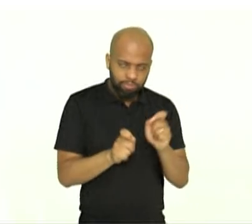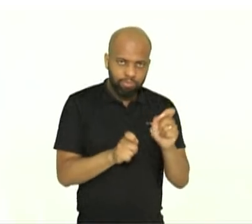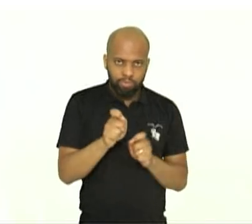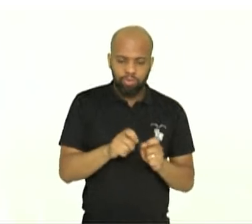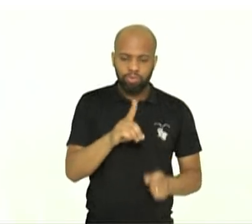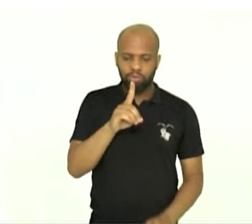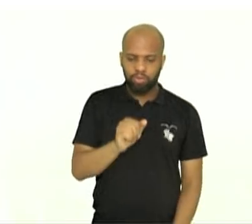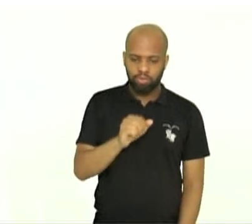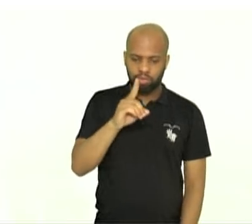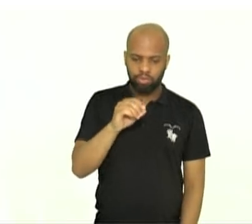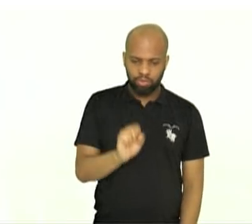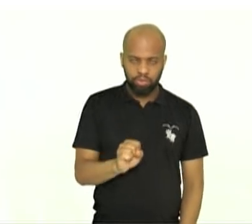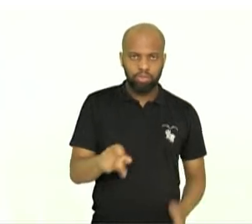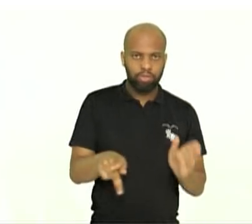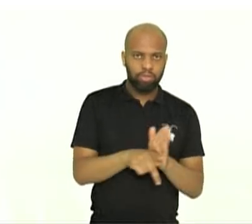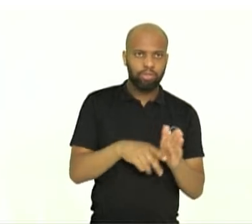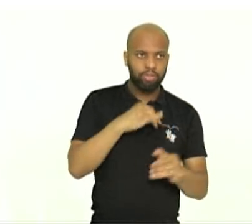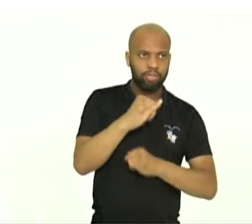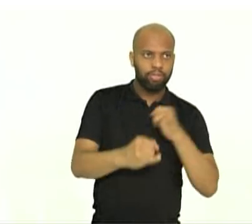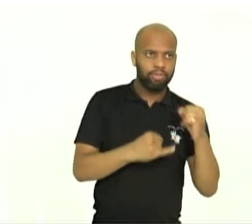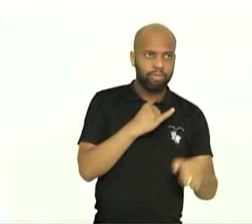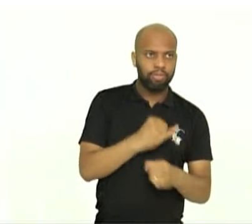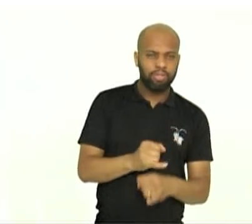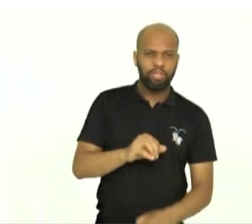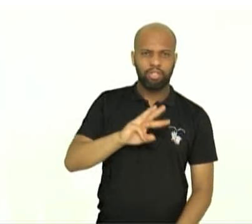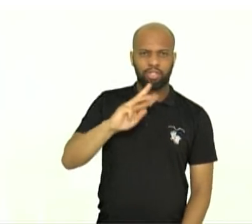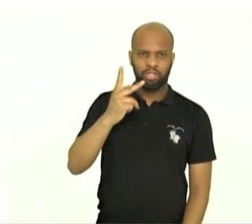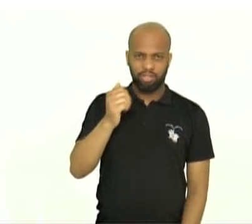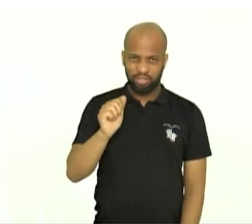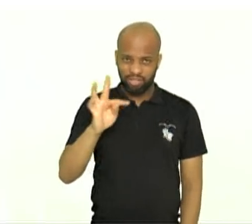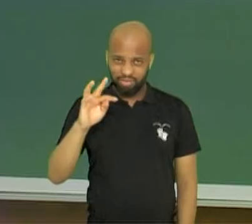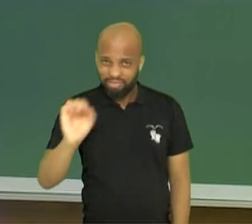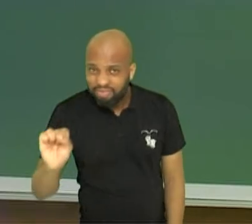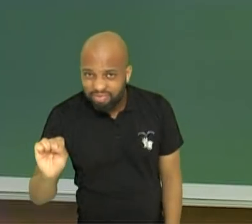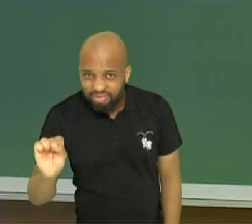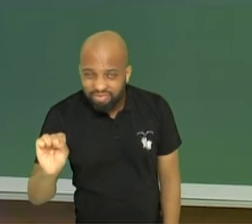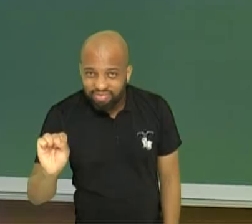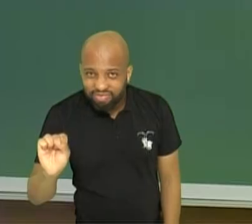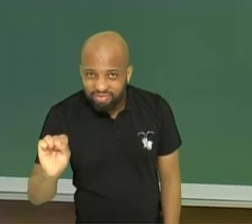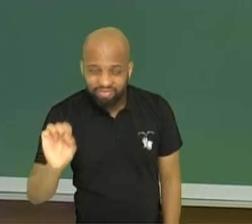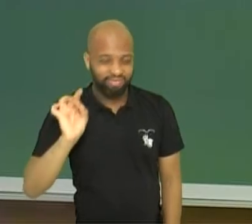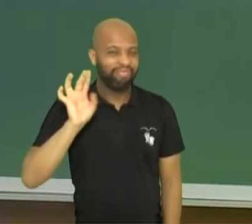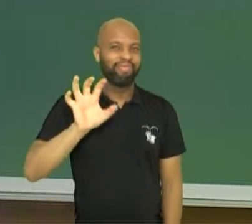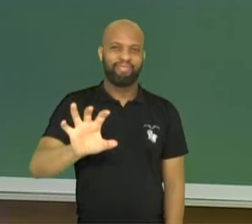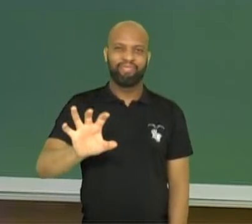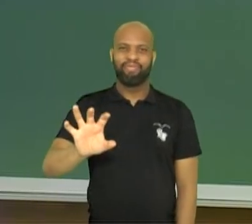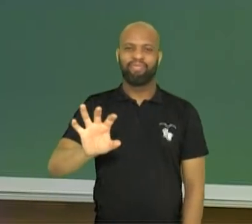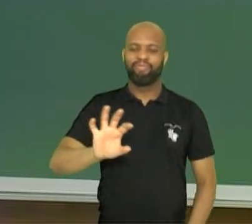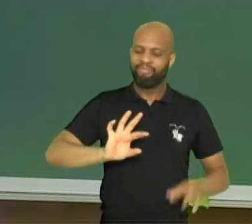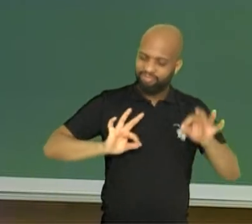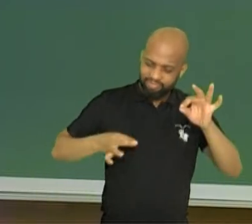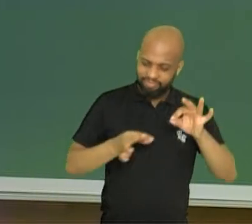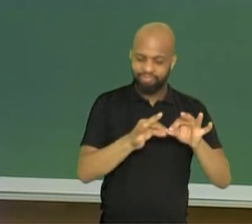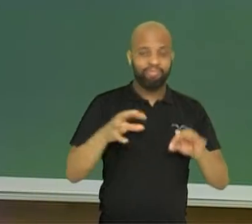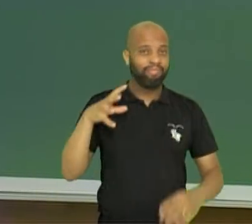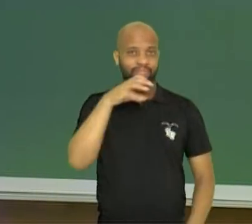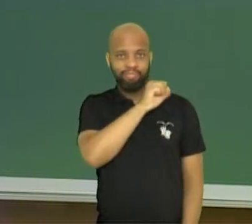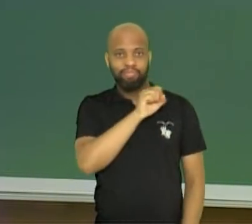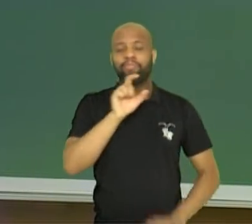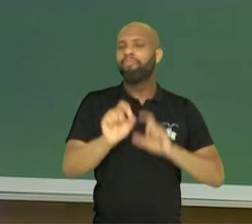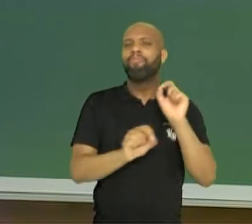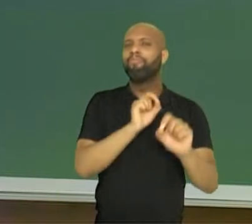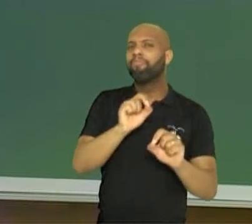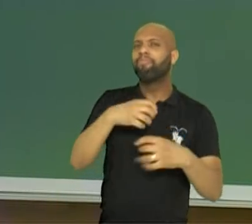internet. What? Só isso. Simples assim, né? Curtinha, dinâmica. E aí,